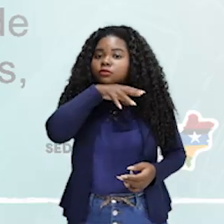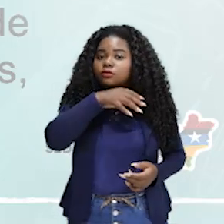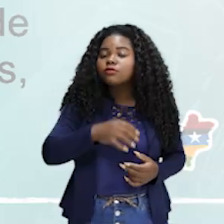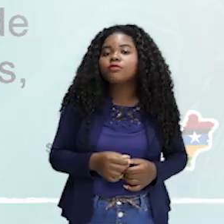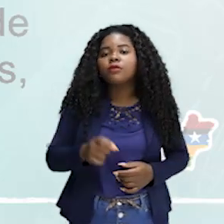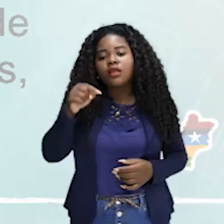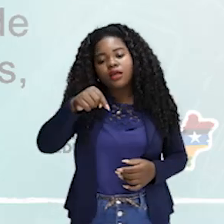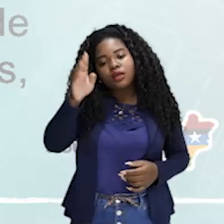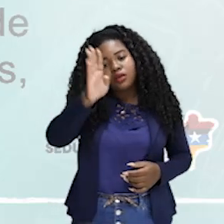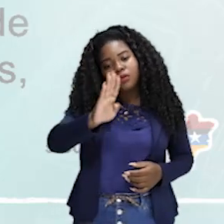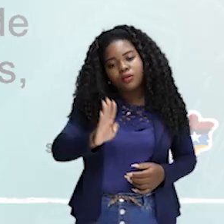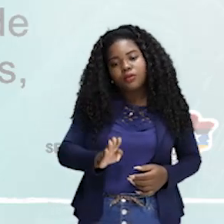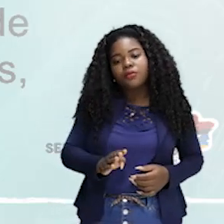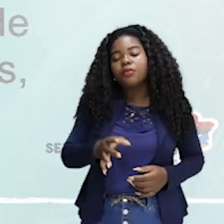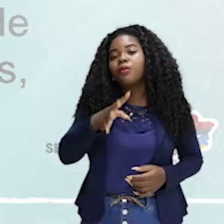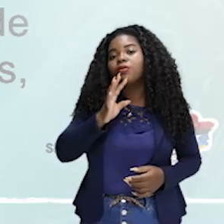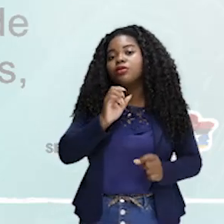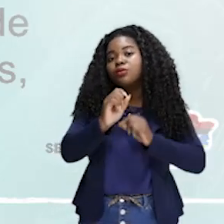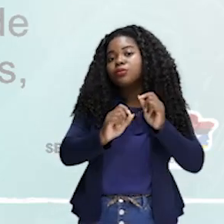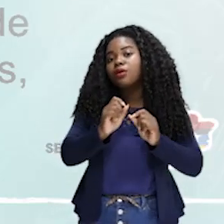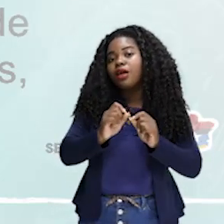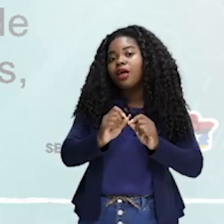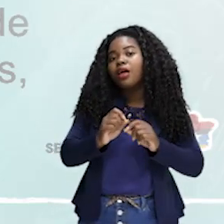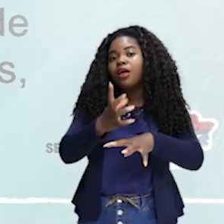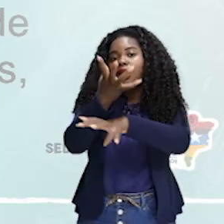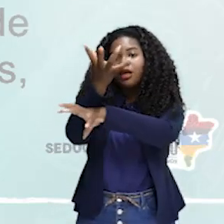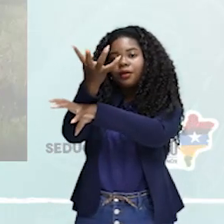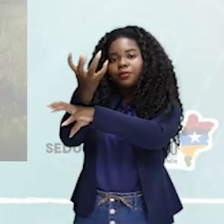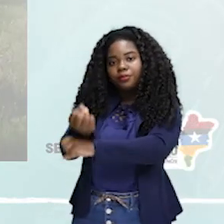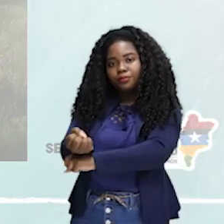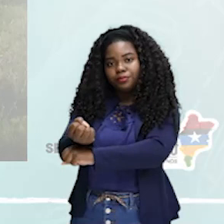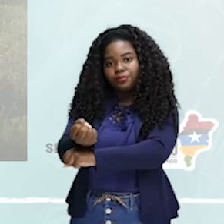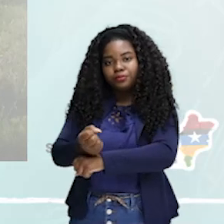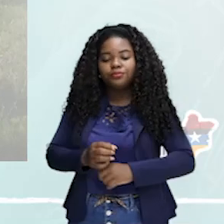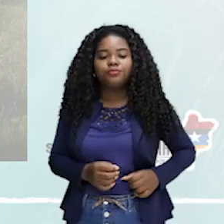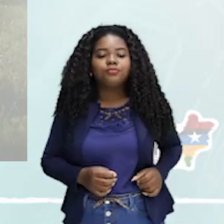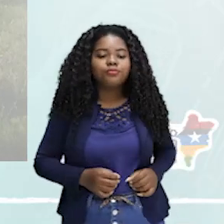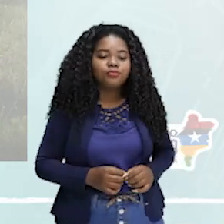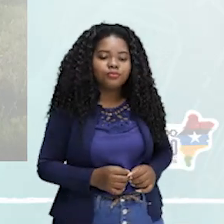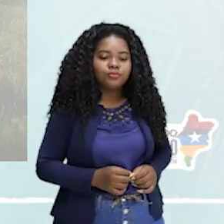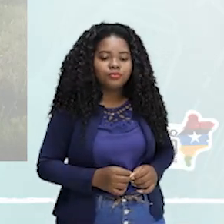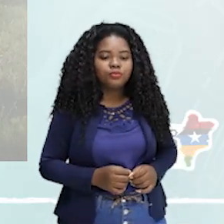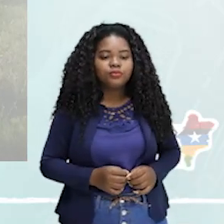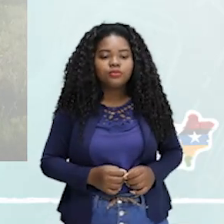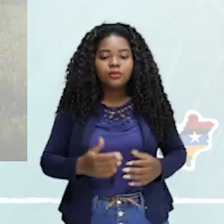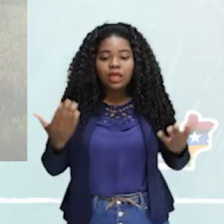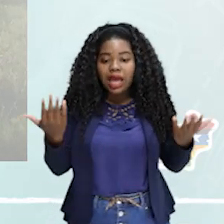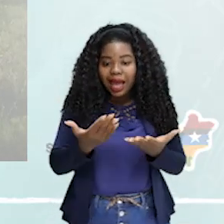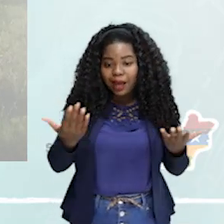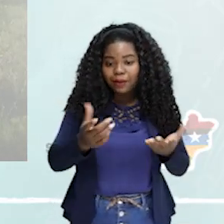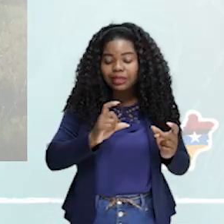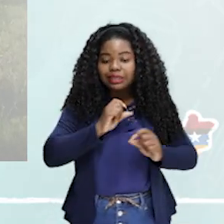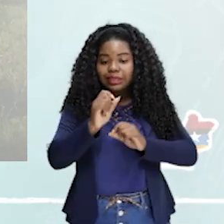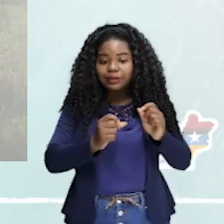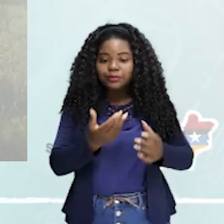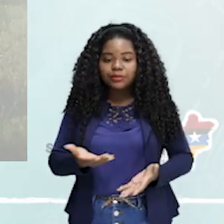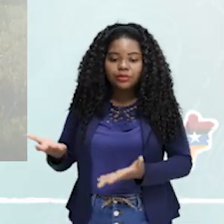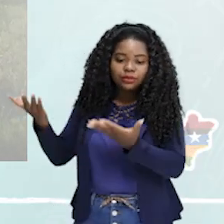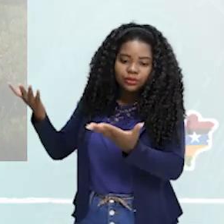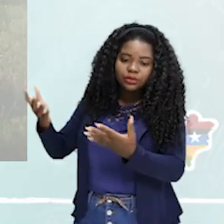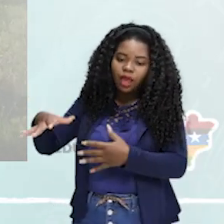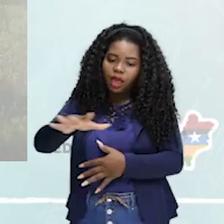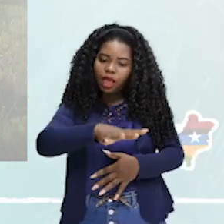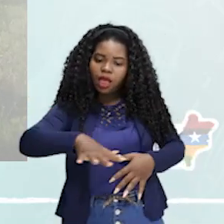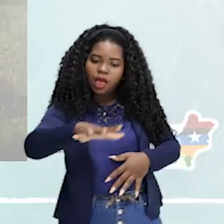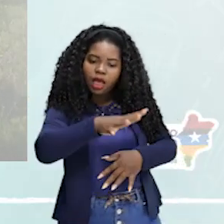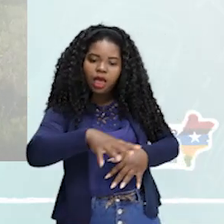aqui no Brasil a gente conhece como cerrado, tá? Bora evoluir? Olha aí, ó, os campos e pradarias, galera, tá? A gente já vê